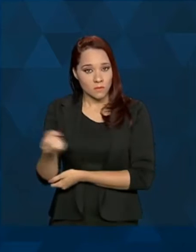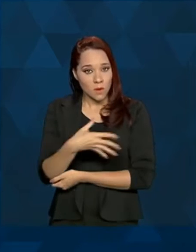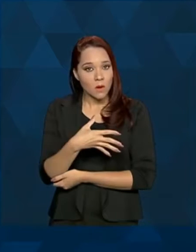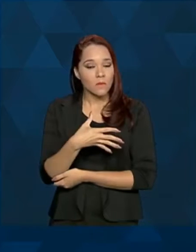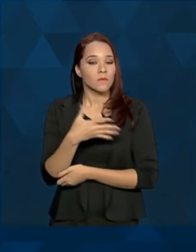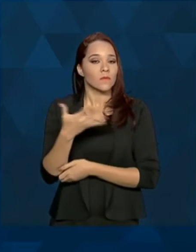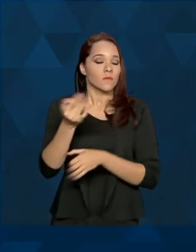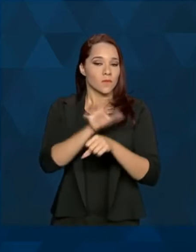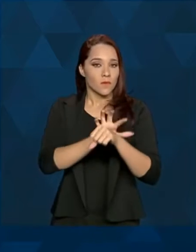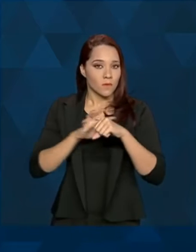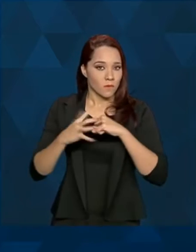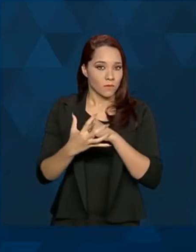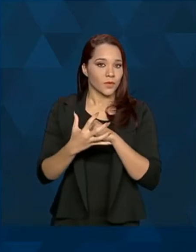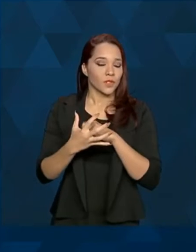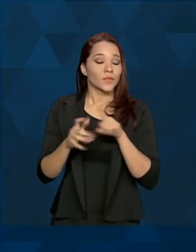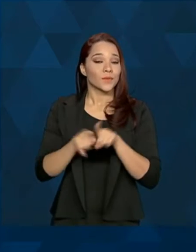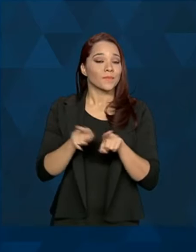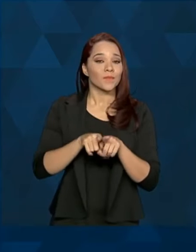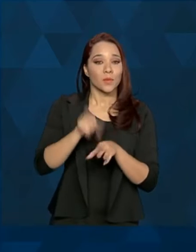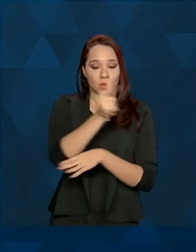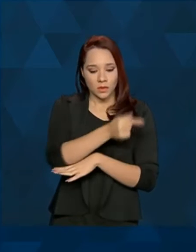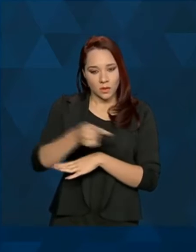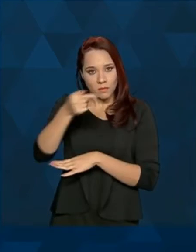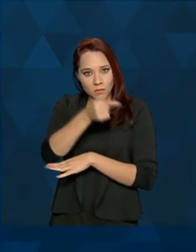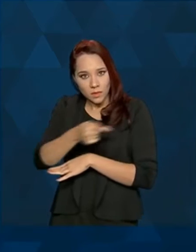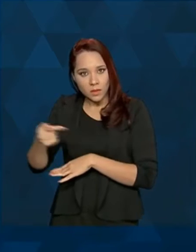por Covid-19 e por semana